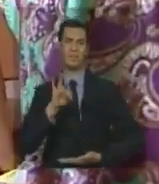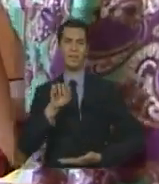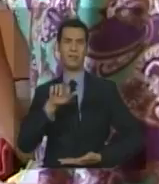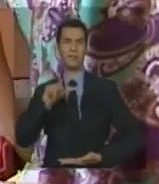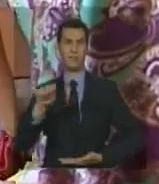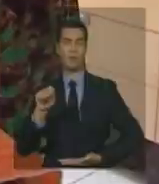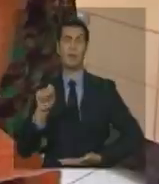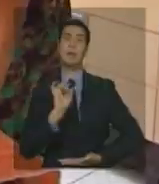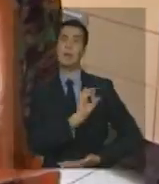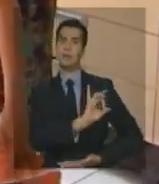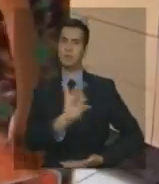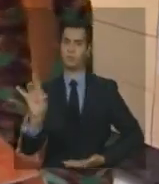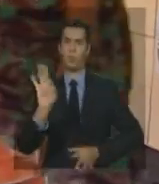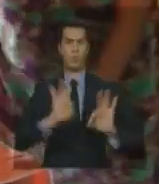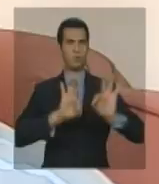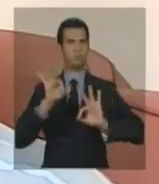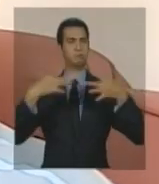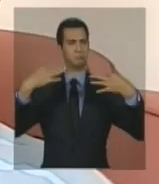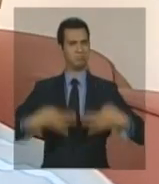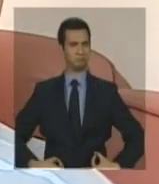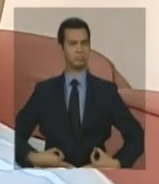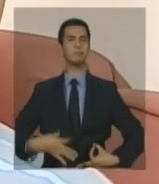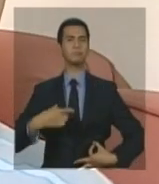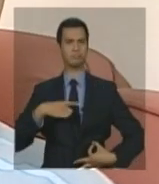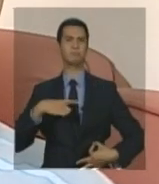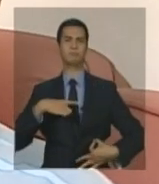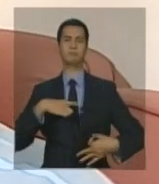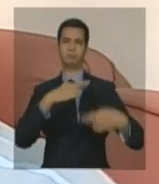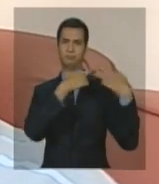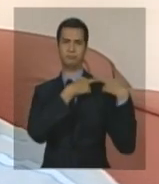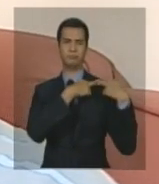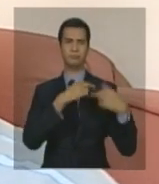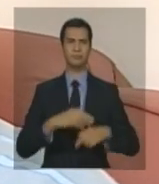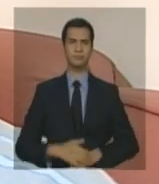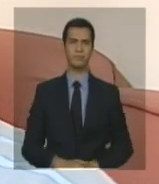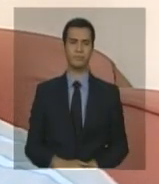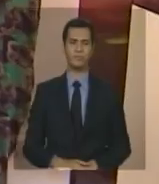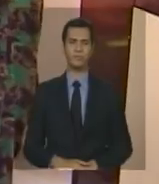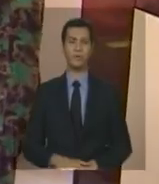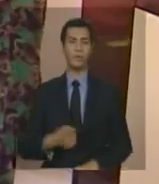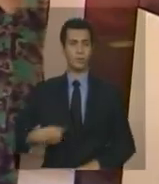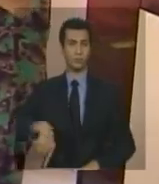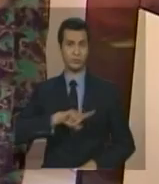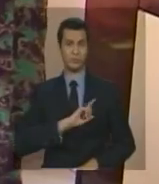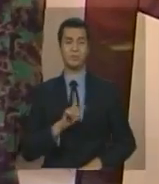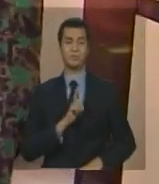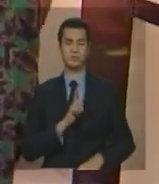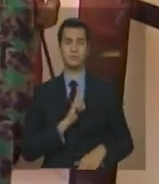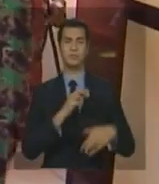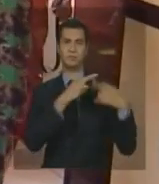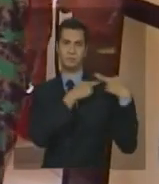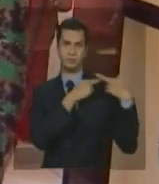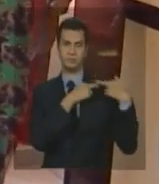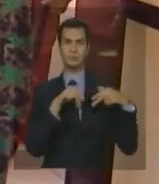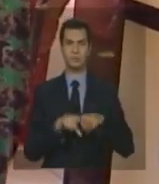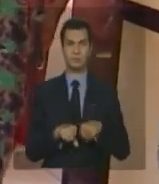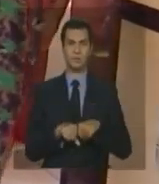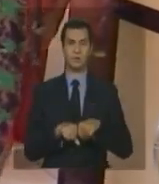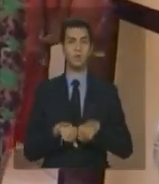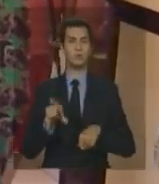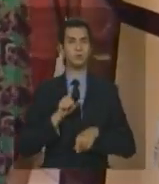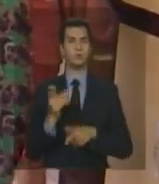tem definida a sua função na casa. A gente divide as tarefas, os adolescentes aqui colaboram naquilo que